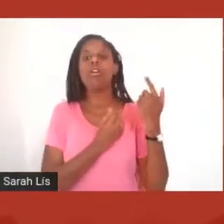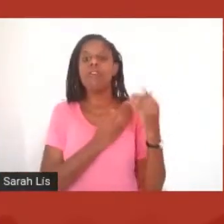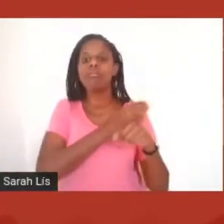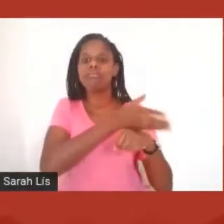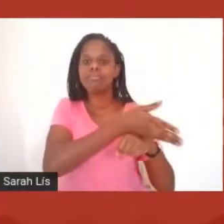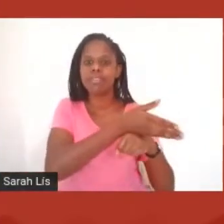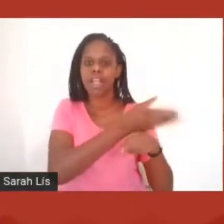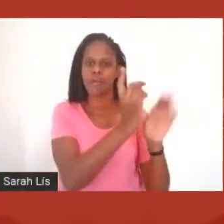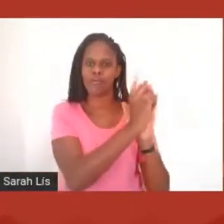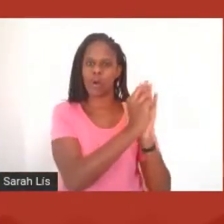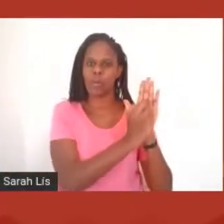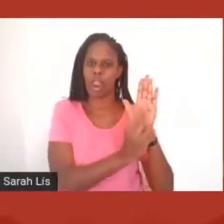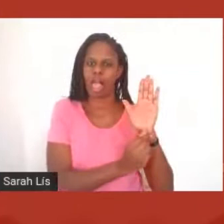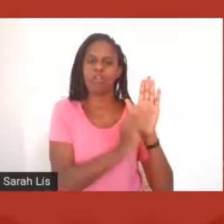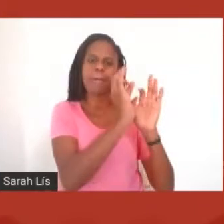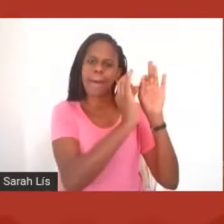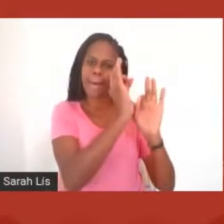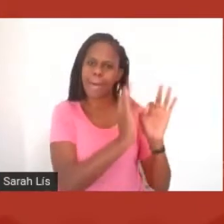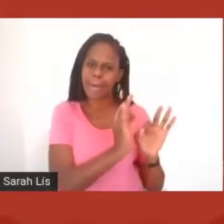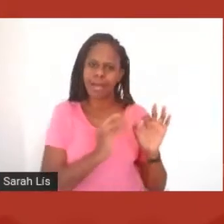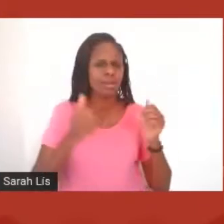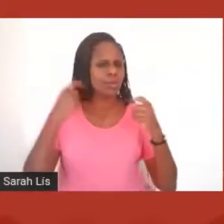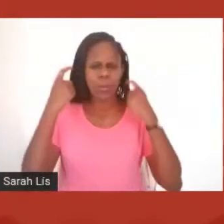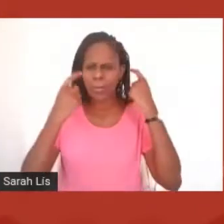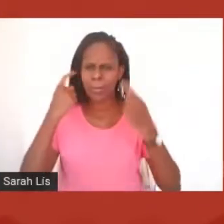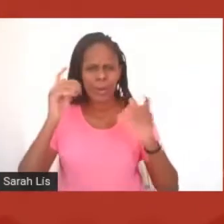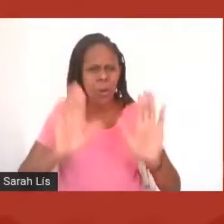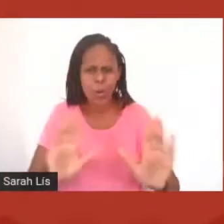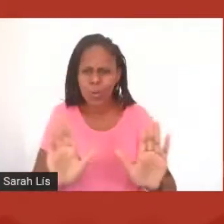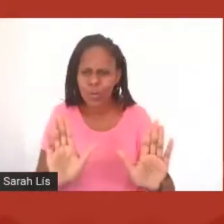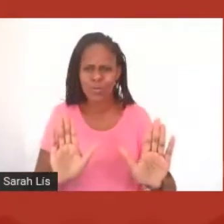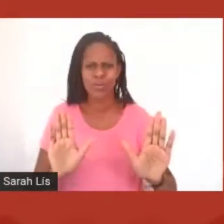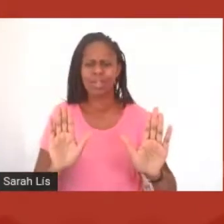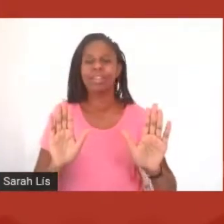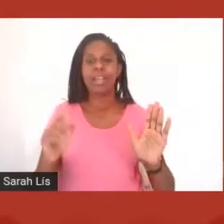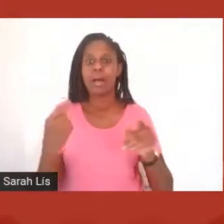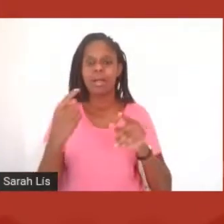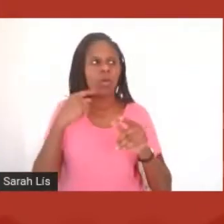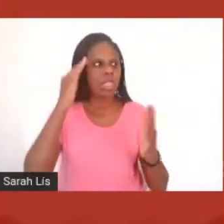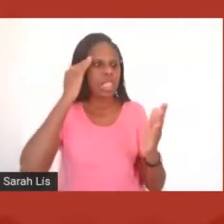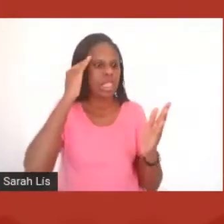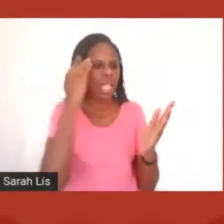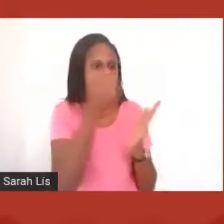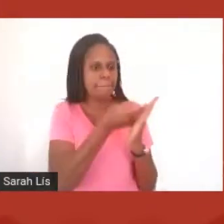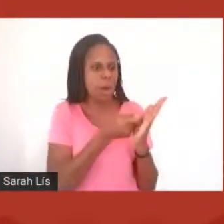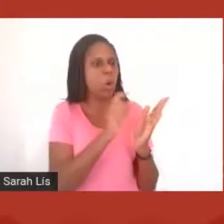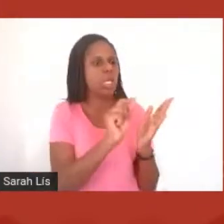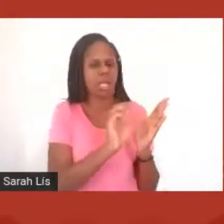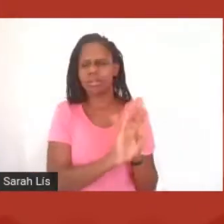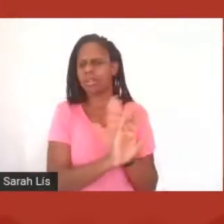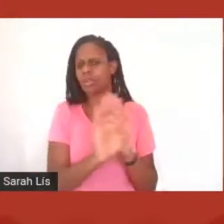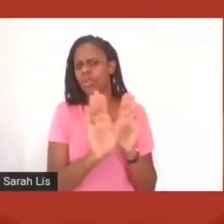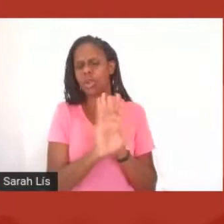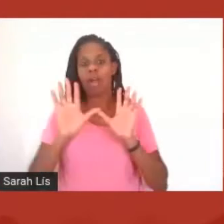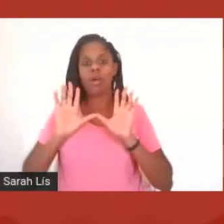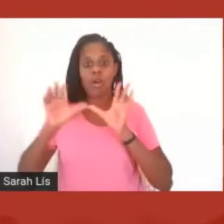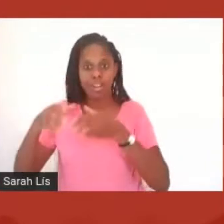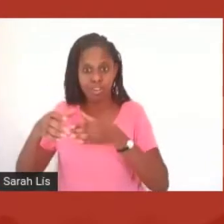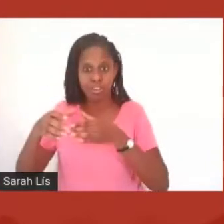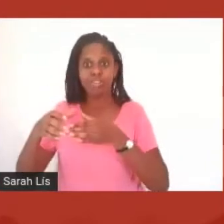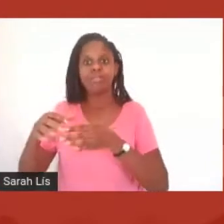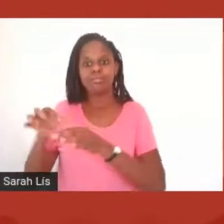isso. Tá? Então, não precisa ficar preocupado que tem que fazer uma interpretação de nada, não. É tudo construído coletivamente,